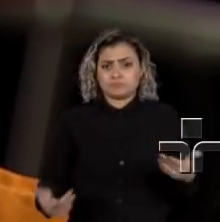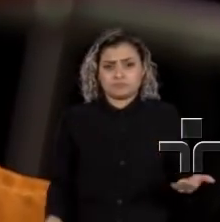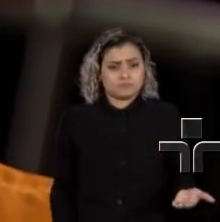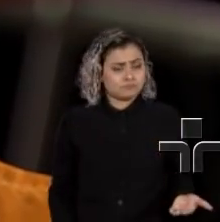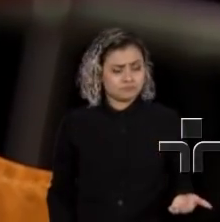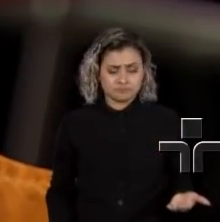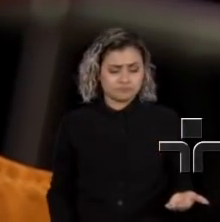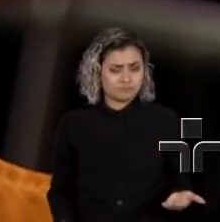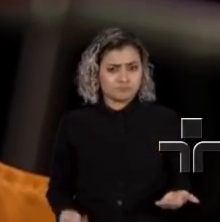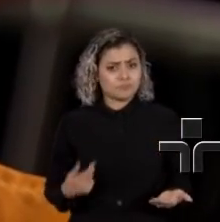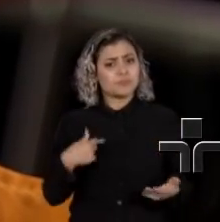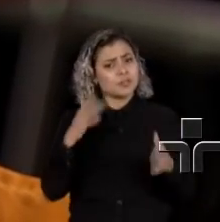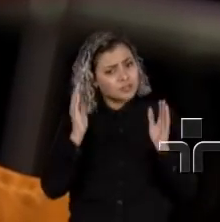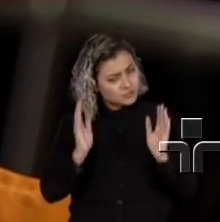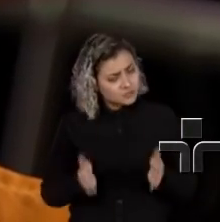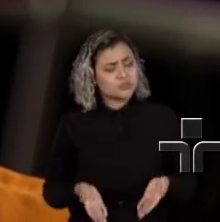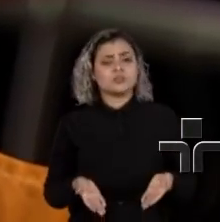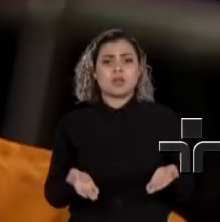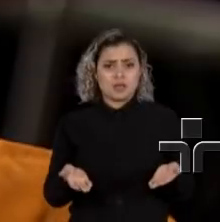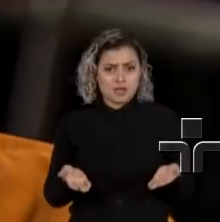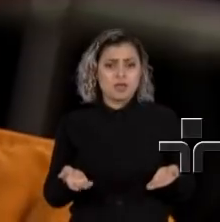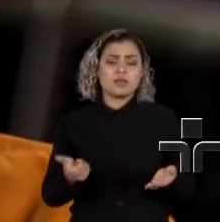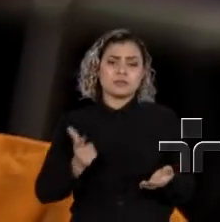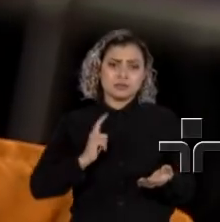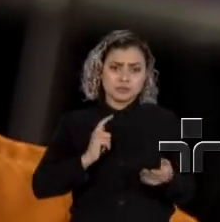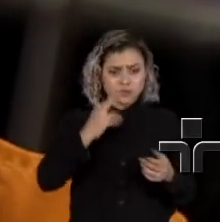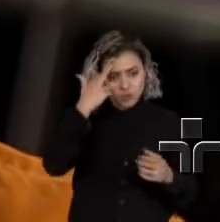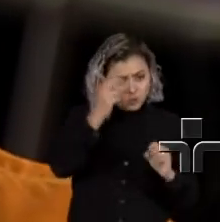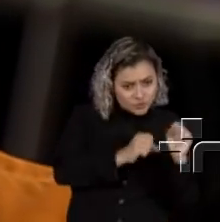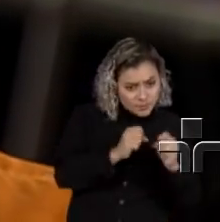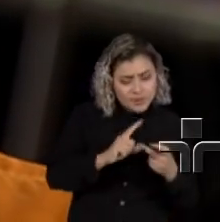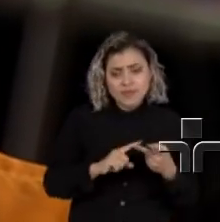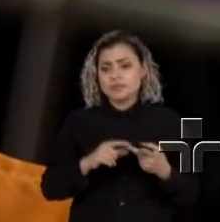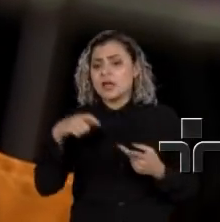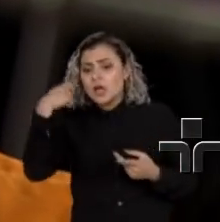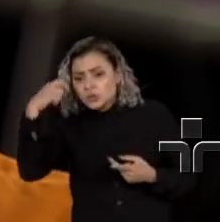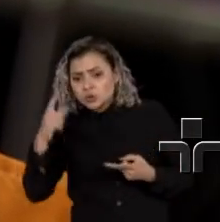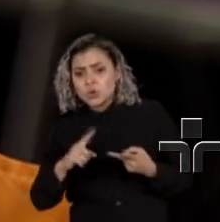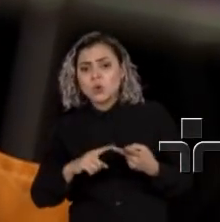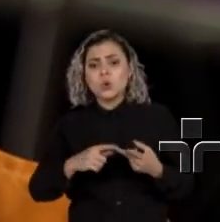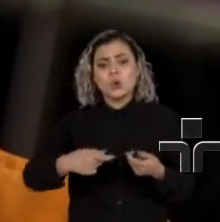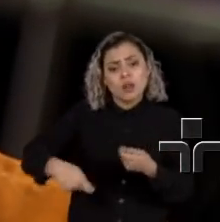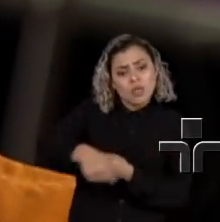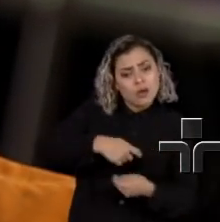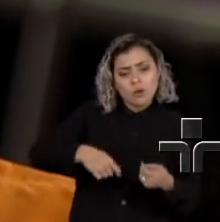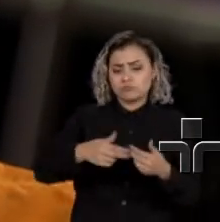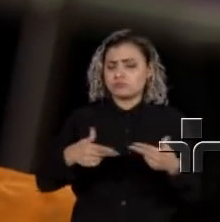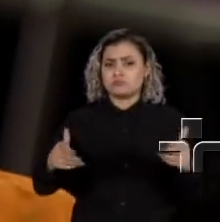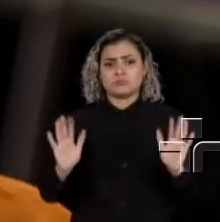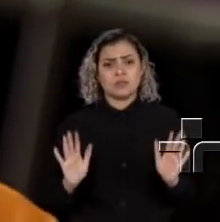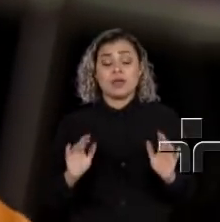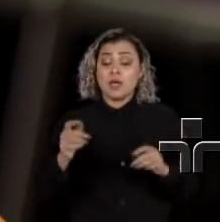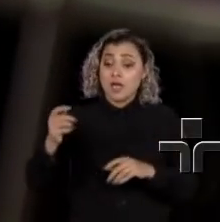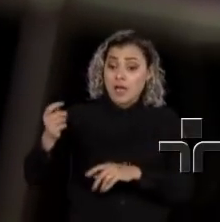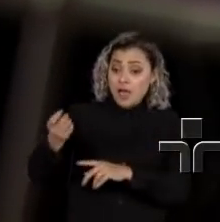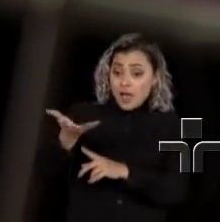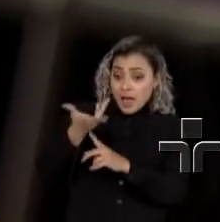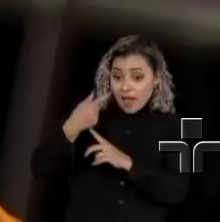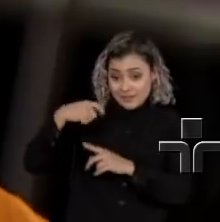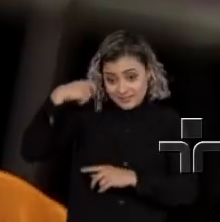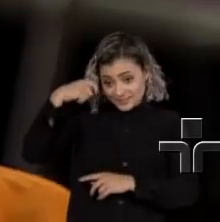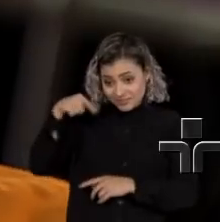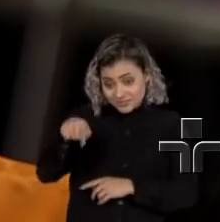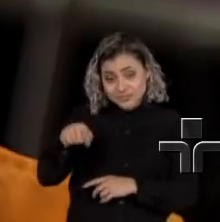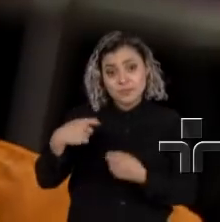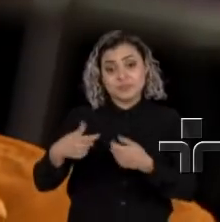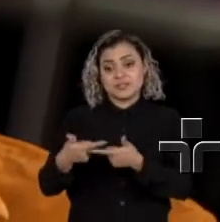qualquer pessoa que está fazendo um empreendedor, um ator, ou um homem de negócio. Eu acho. Talvez o artista também precise muito mais da